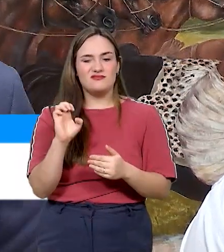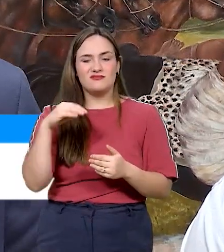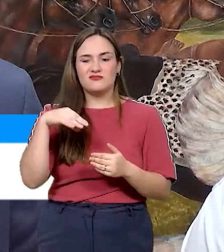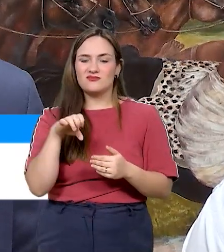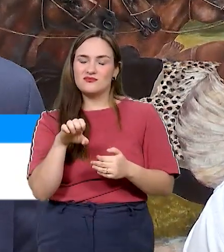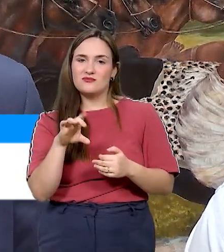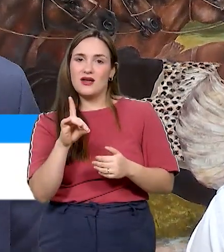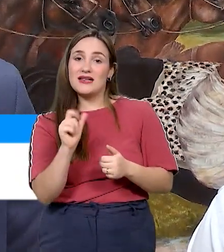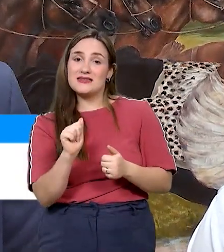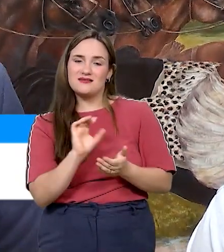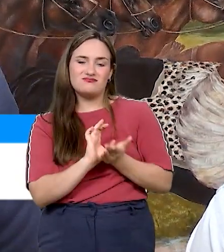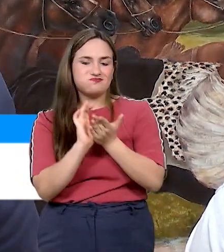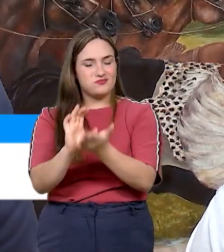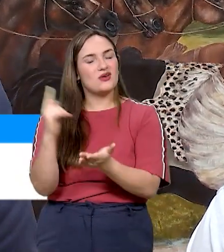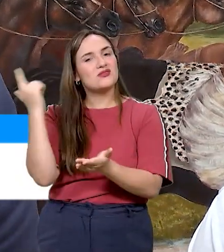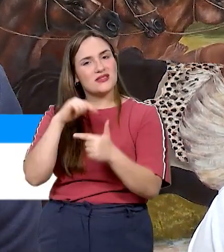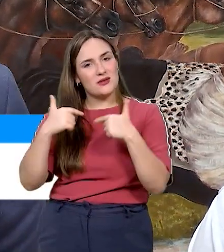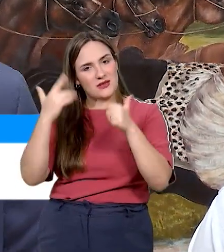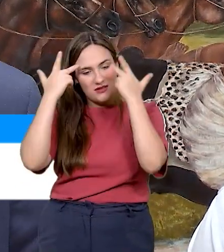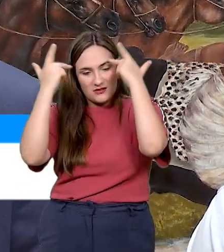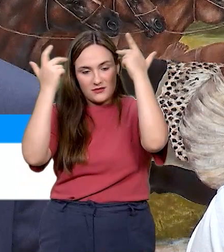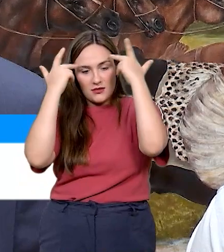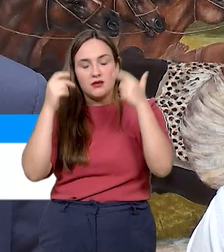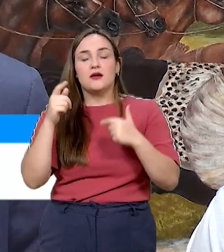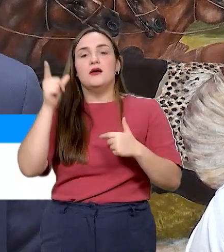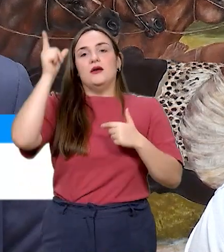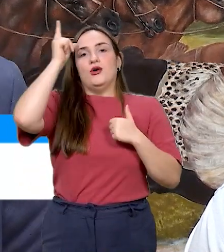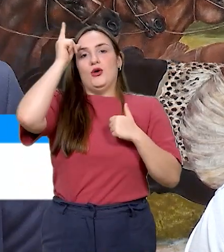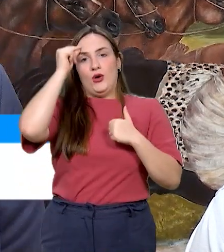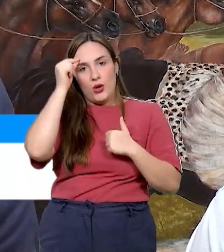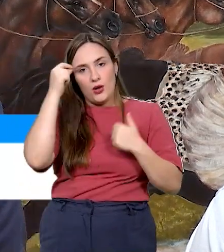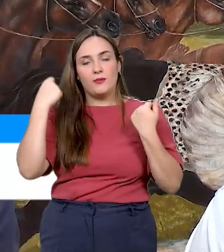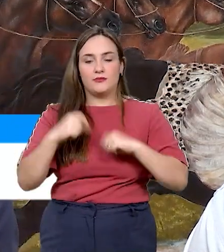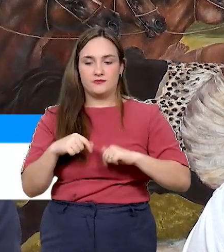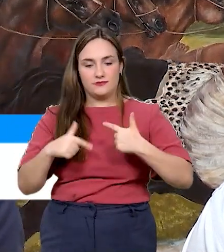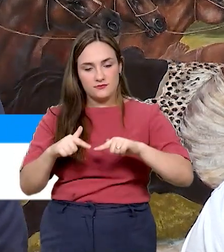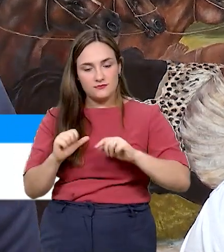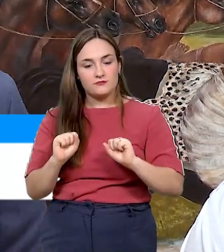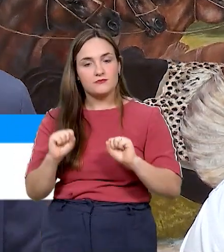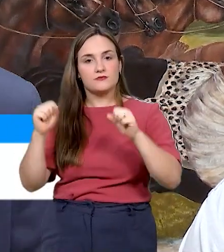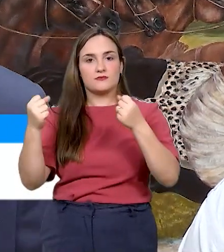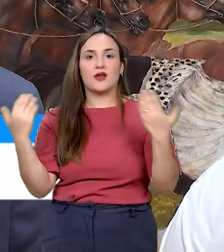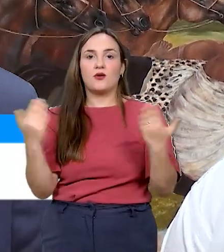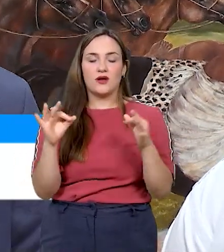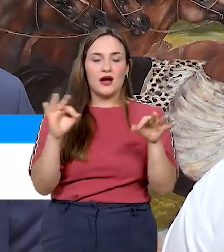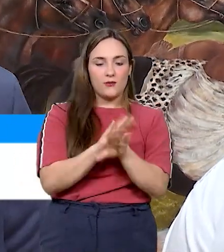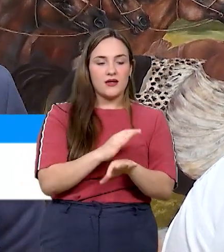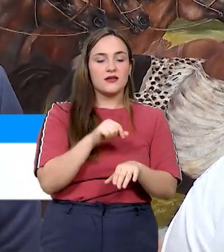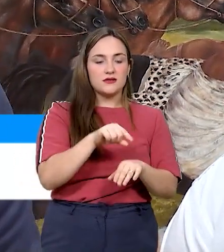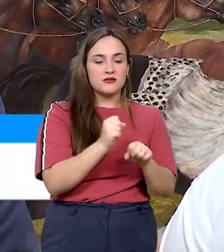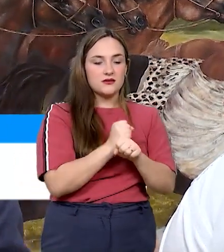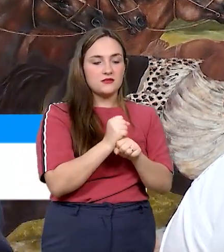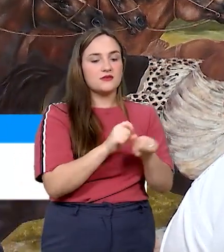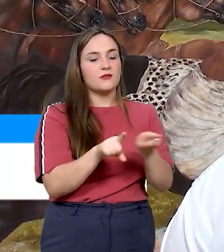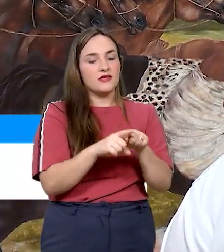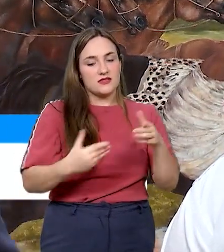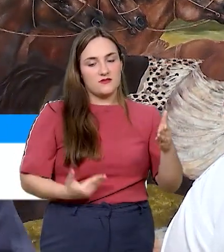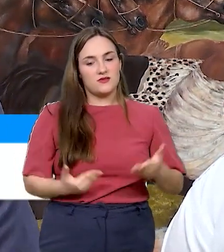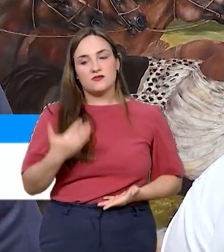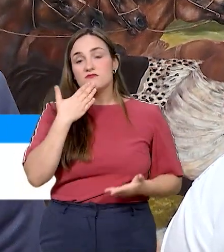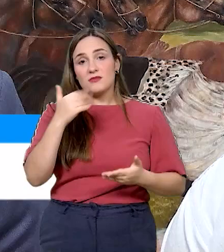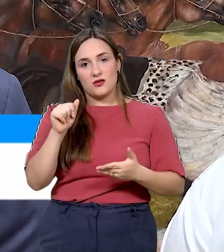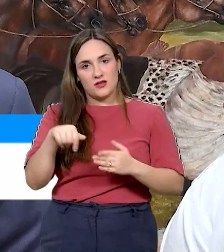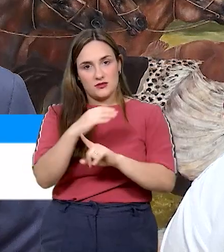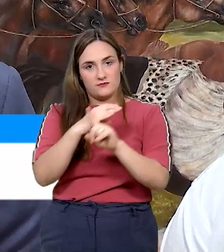elas vêm para somar com isso e a gente conseguir trabalhar com um pouco mais de tranquilidade. Aquele oxigênio que a gente precisava para encerrar esse ano e prestar um